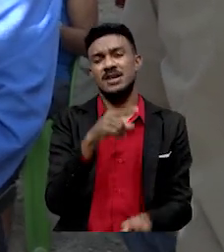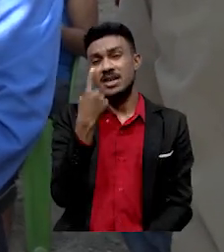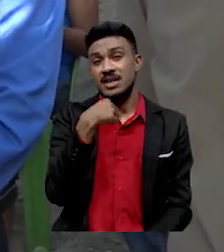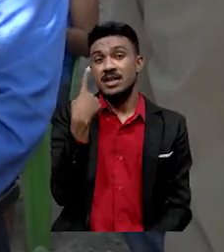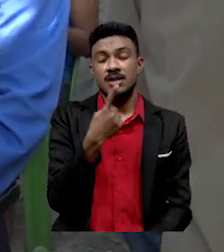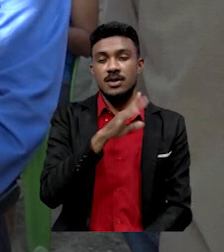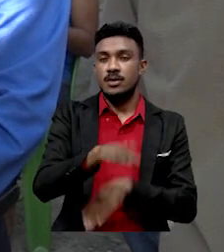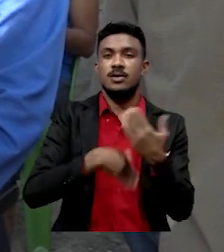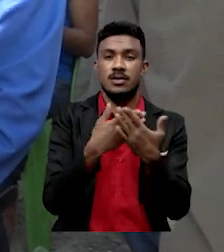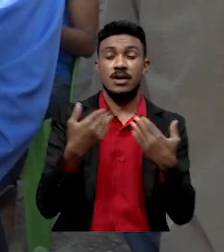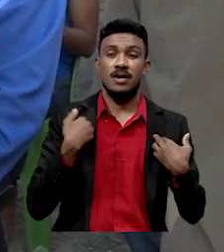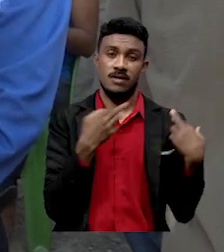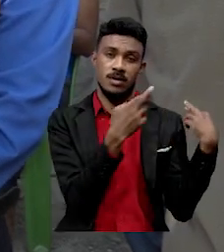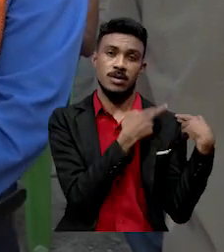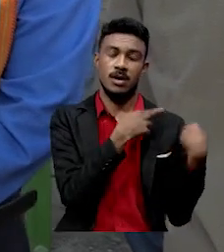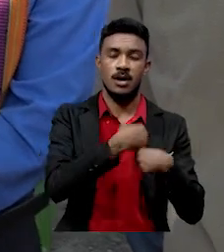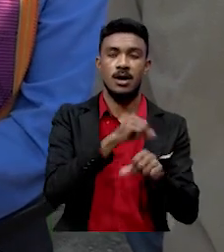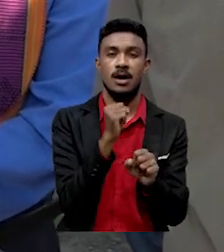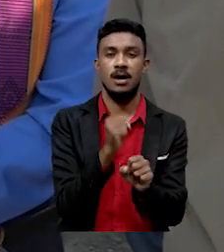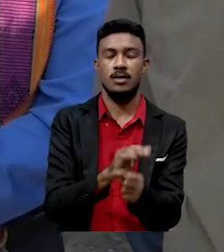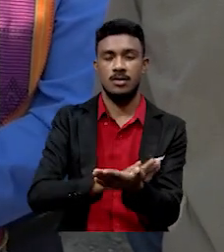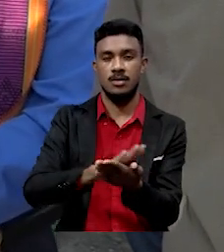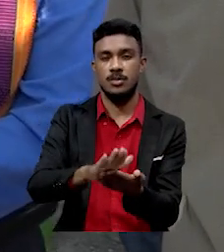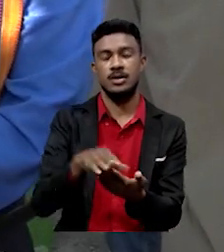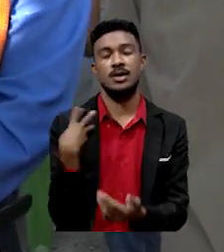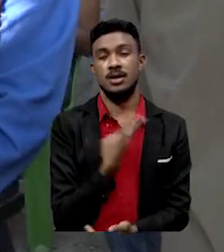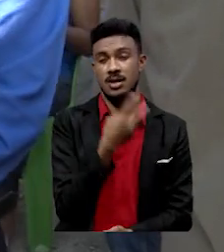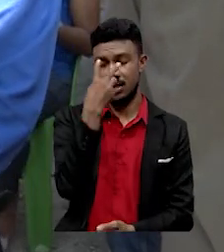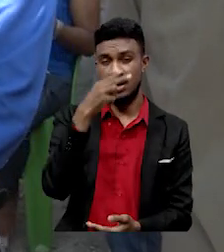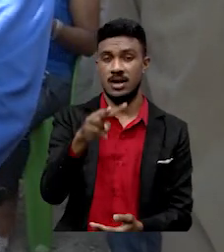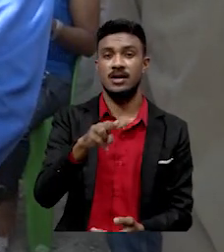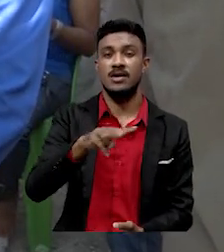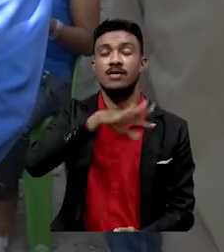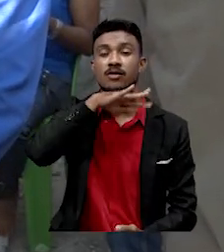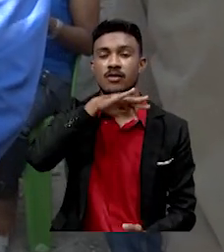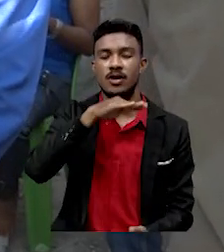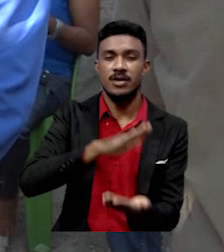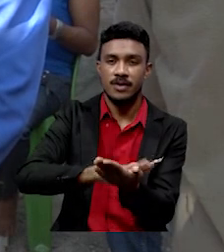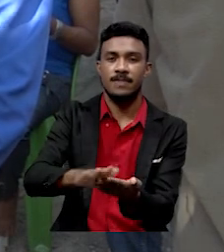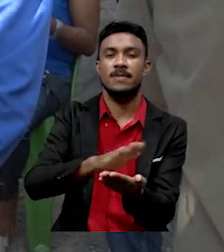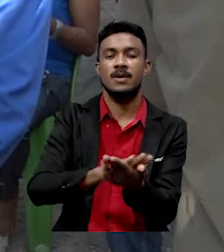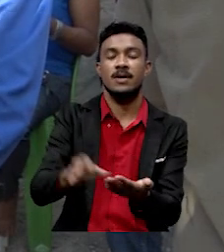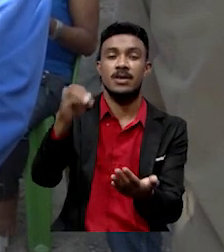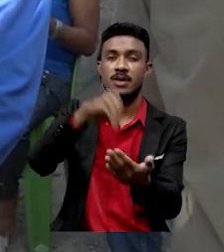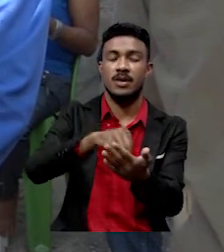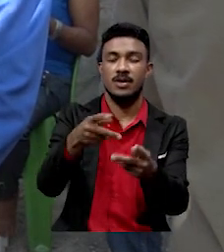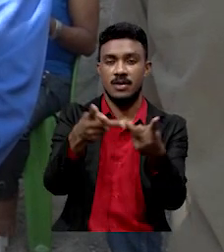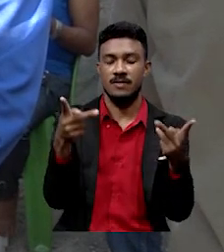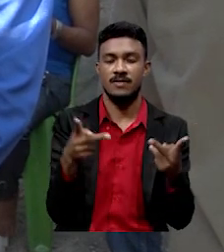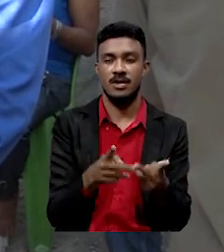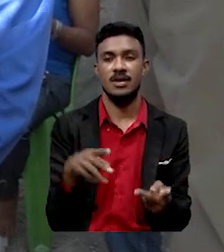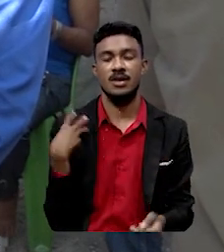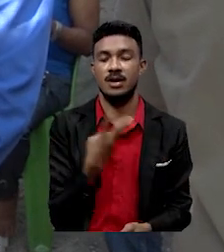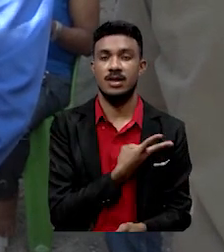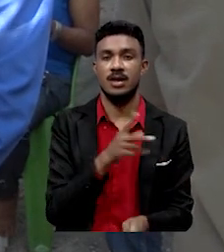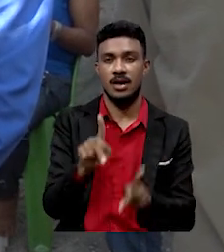e responsabilidade a tua limpeza. Se ita hare foi uma mão e uma lara, ita dá sai tuan tau bahana ba, ita ninia